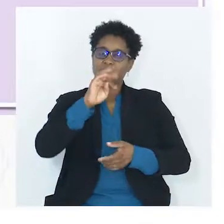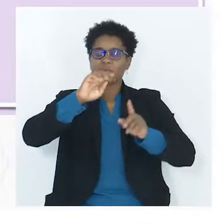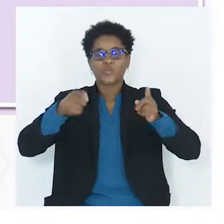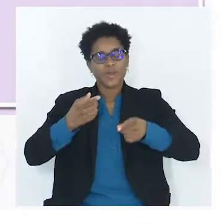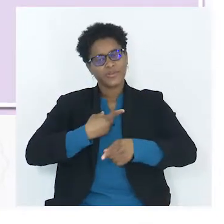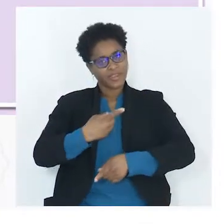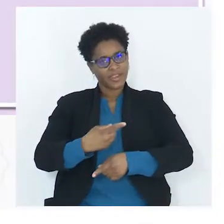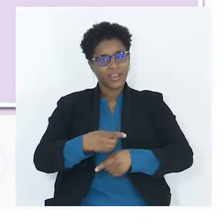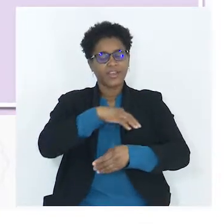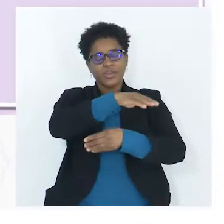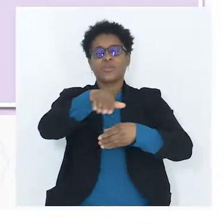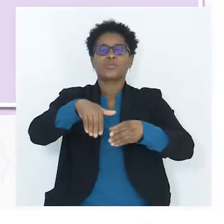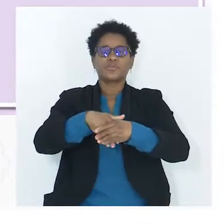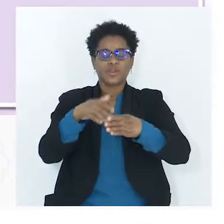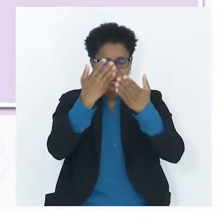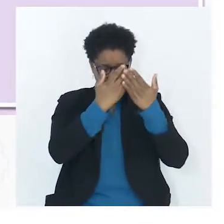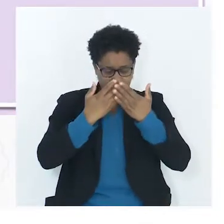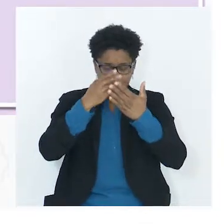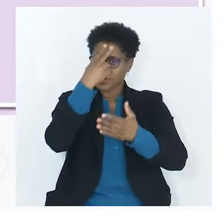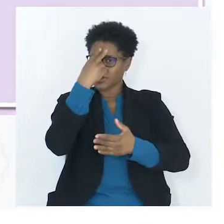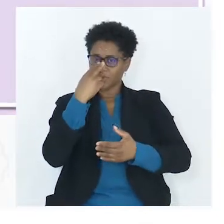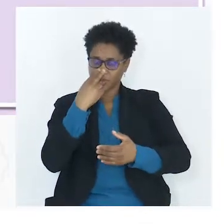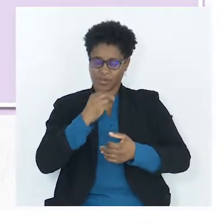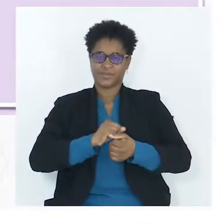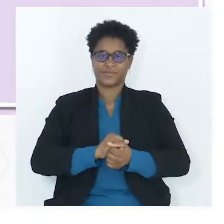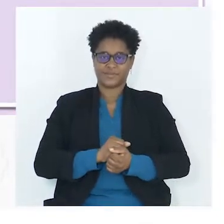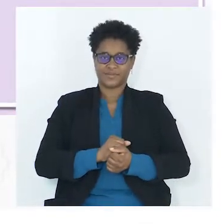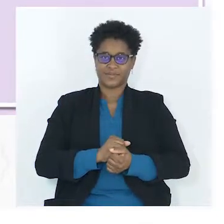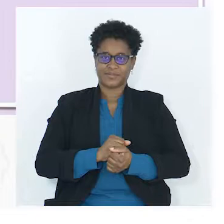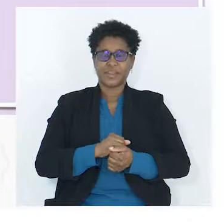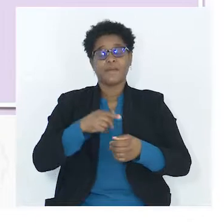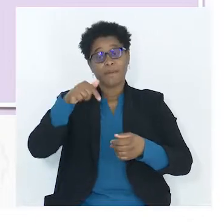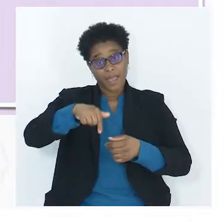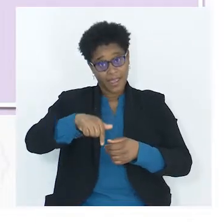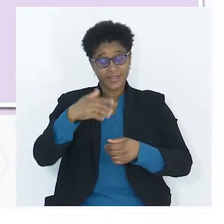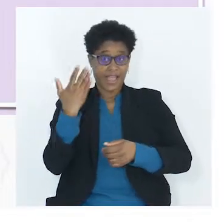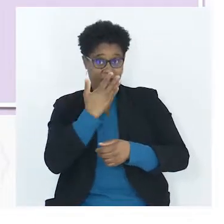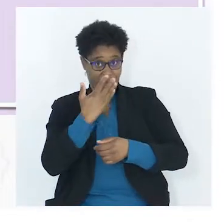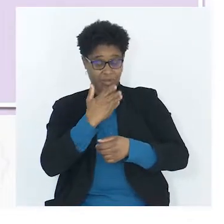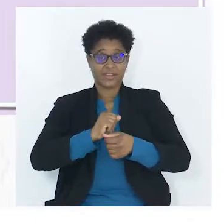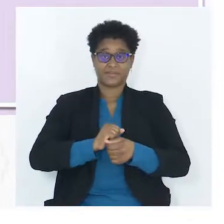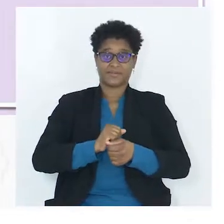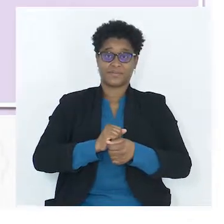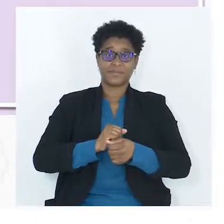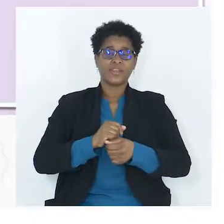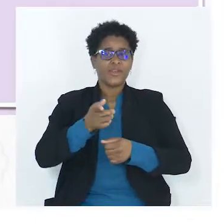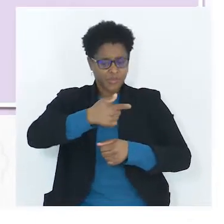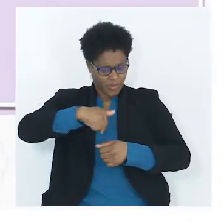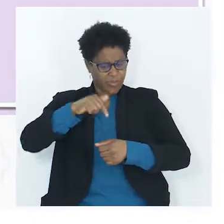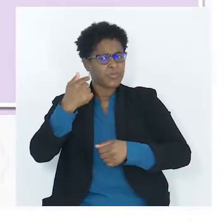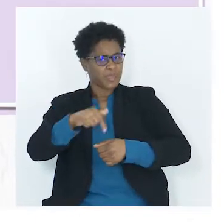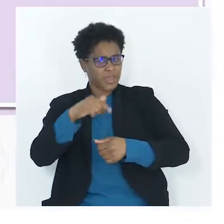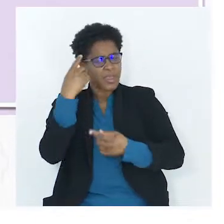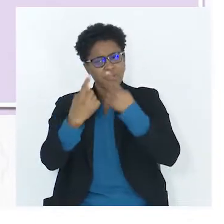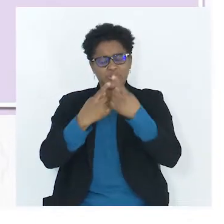O sumário será a introdução ao estudo da História. Para essa aula,